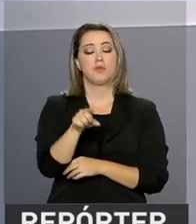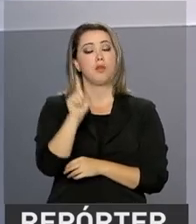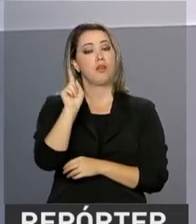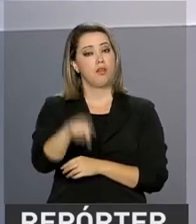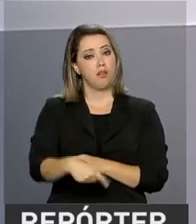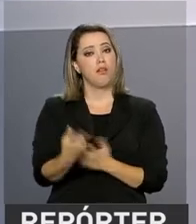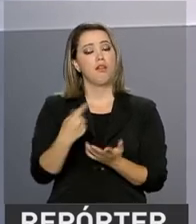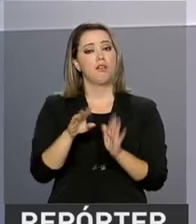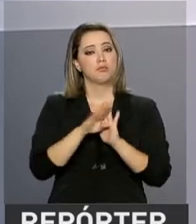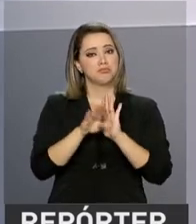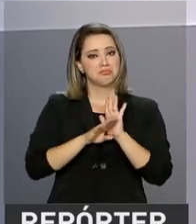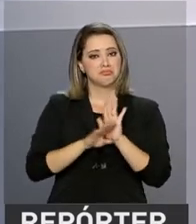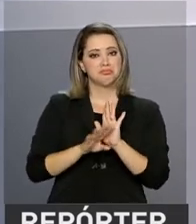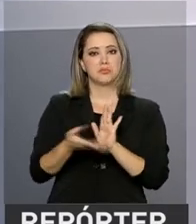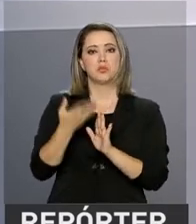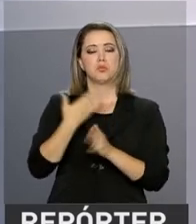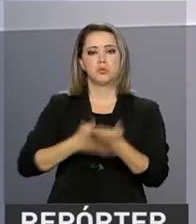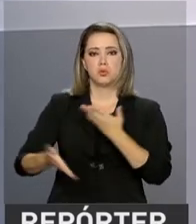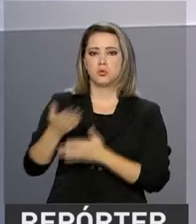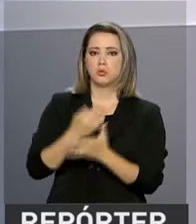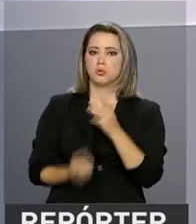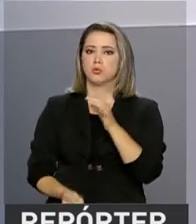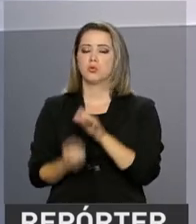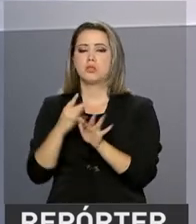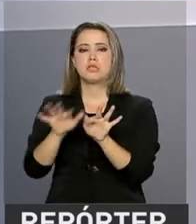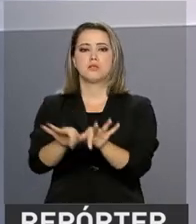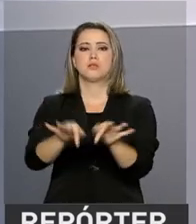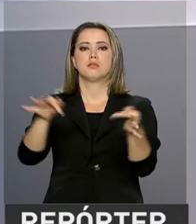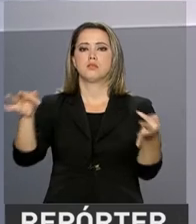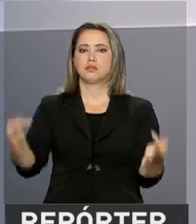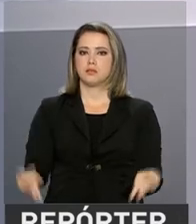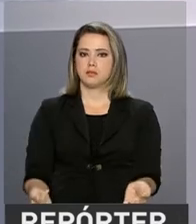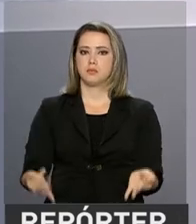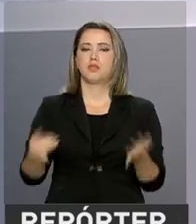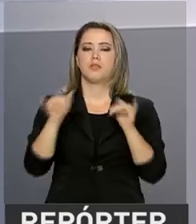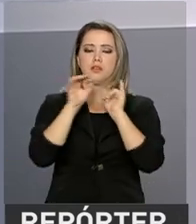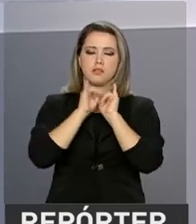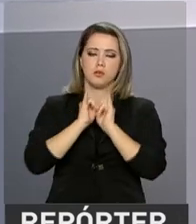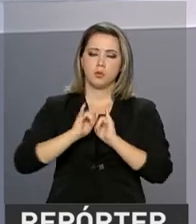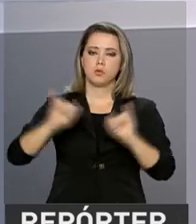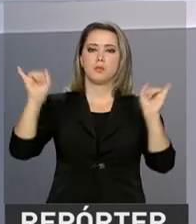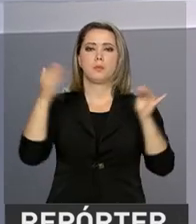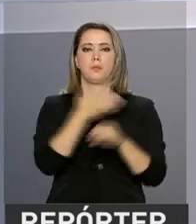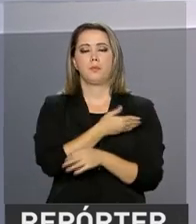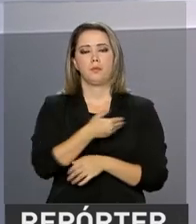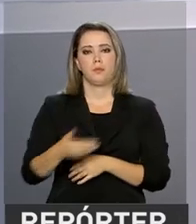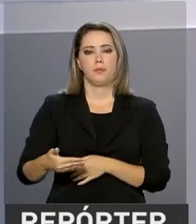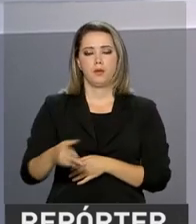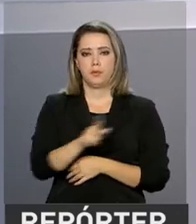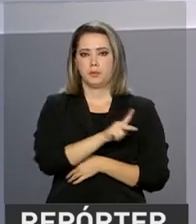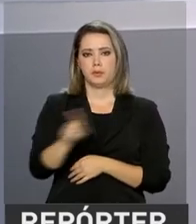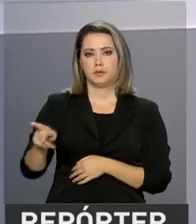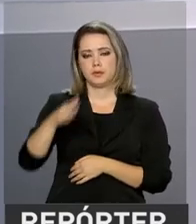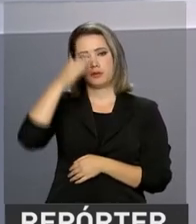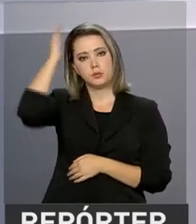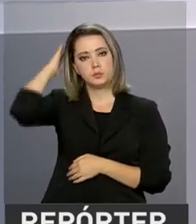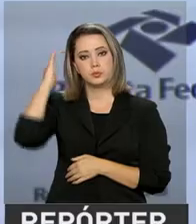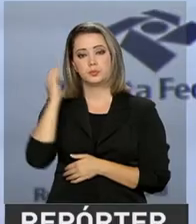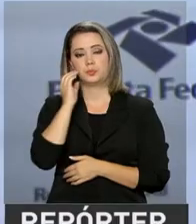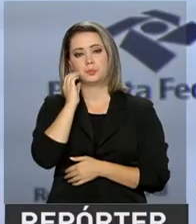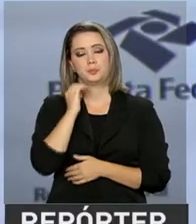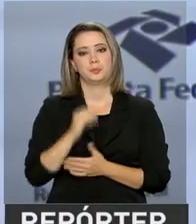do programa de competitividade produtividade e desburocratização anunciado pelo presidente temer